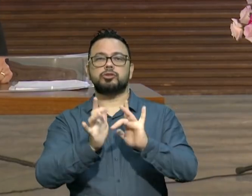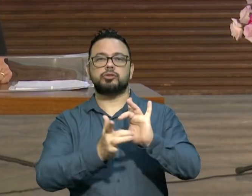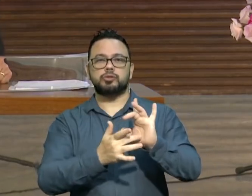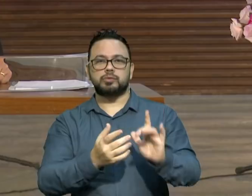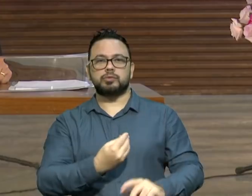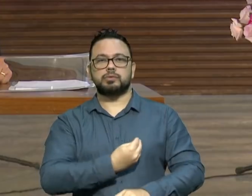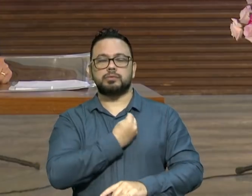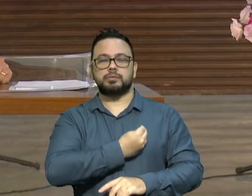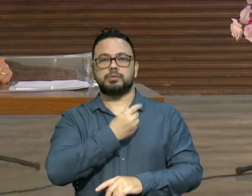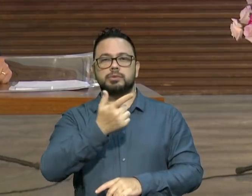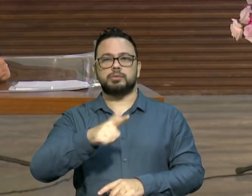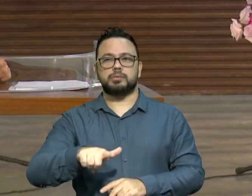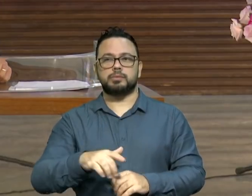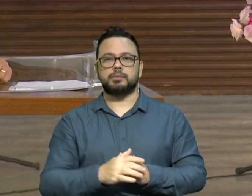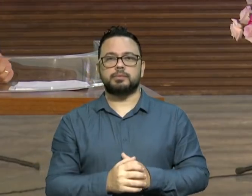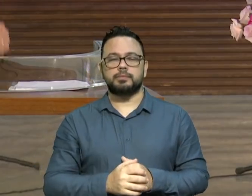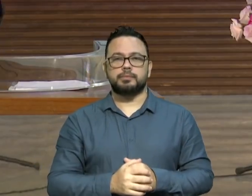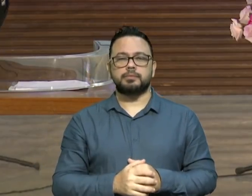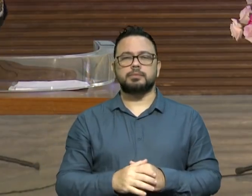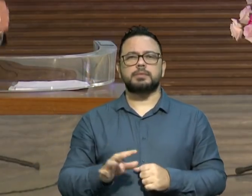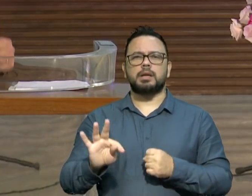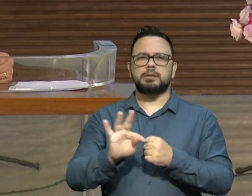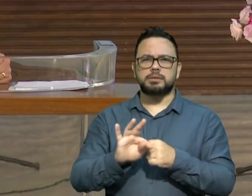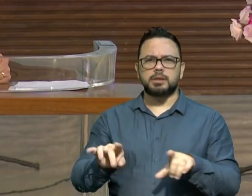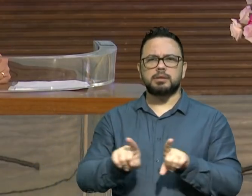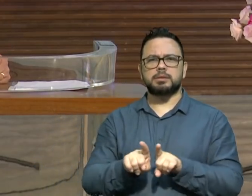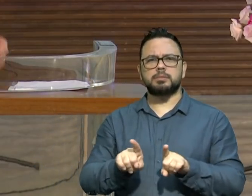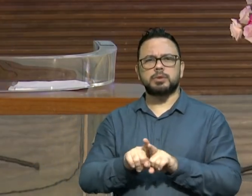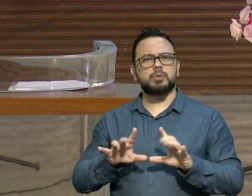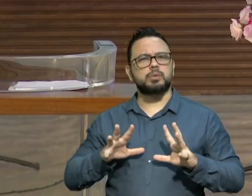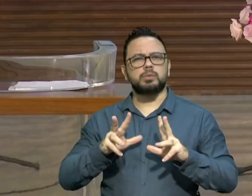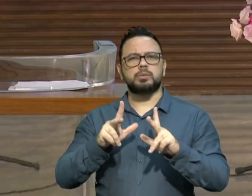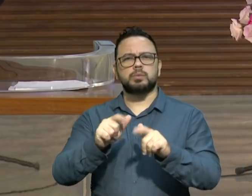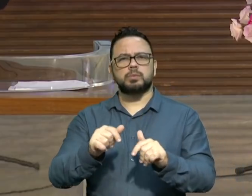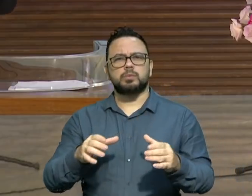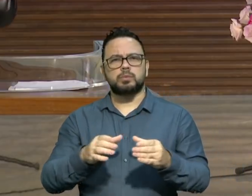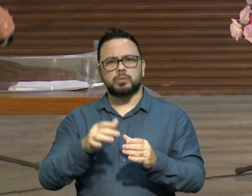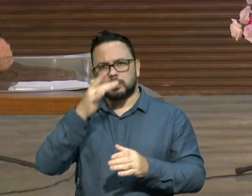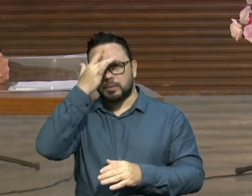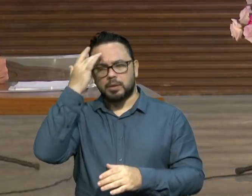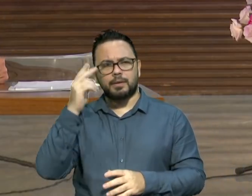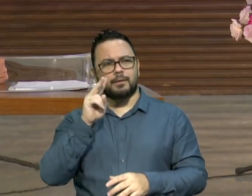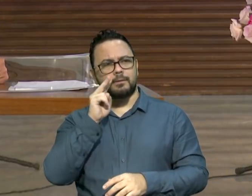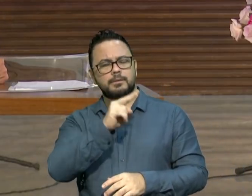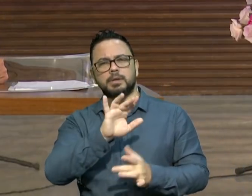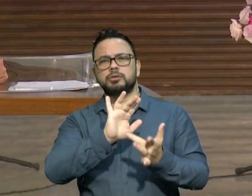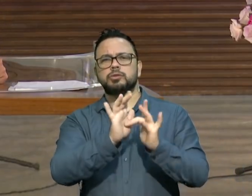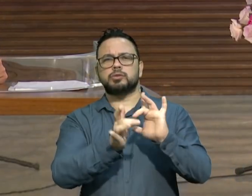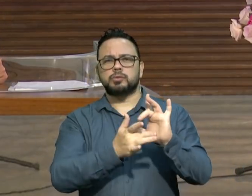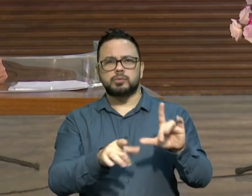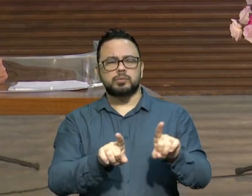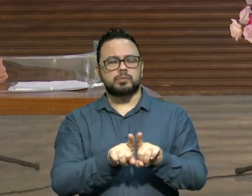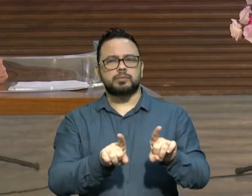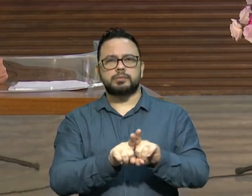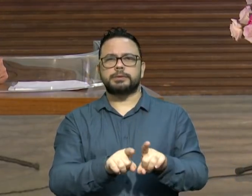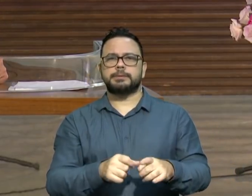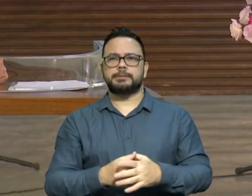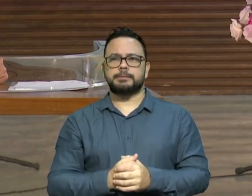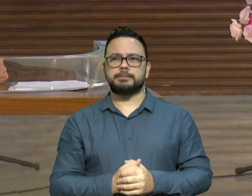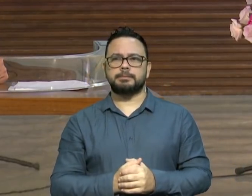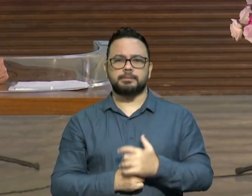depois disso foi visto por Tiago mais tarde por todos os aposto Tiago irmão de Jesus por parte de pai e afinar